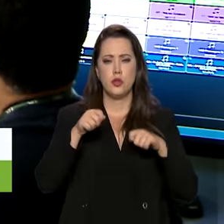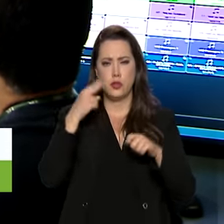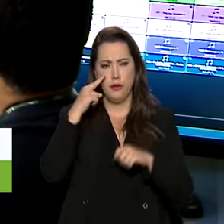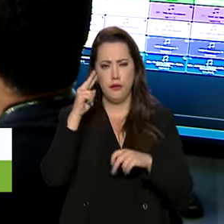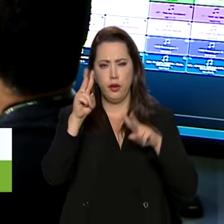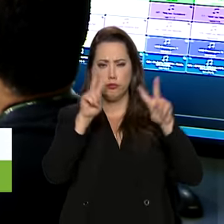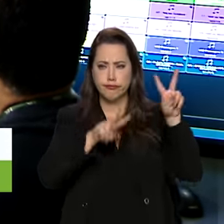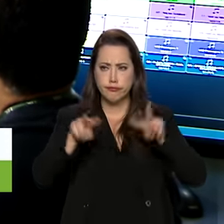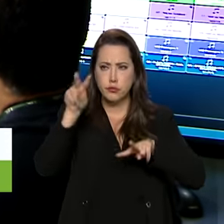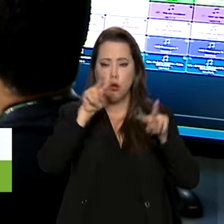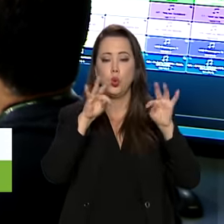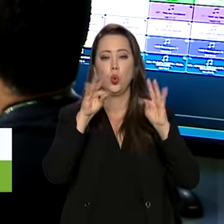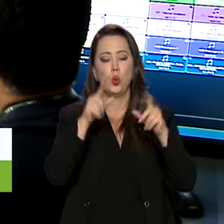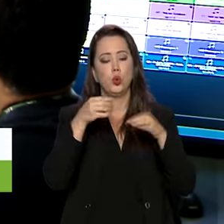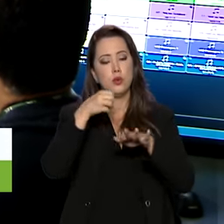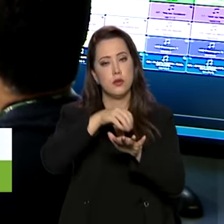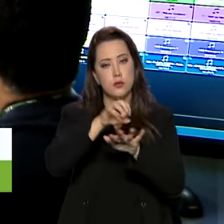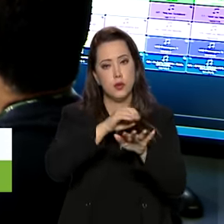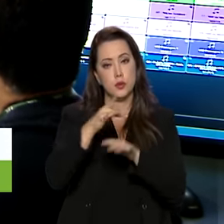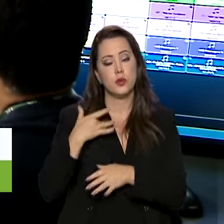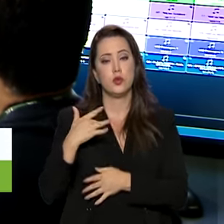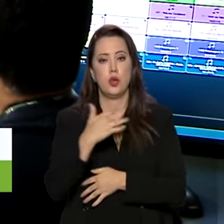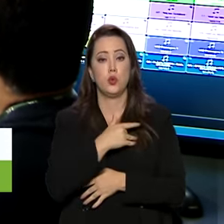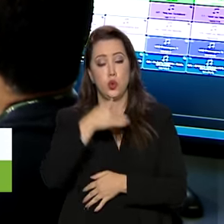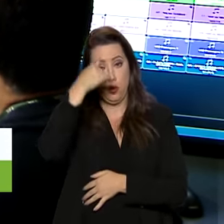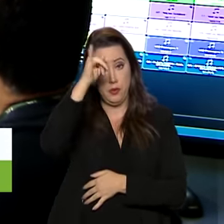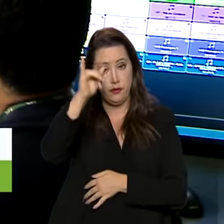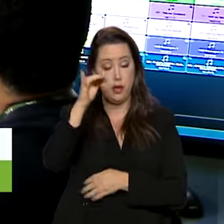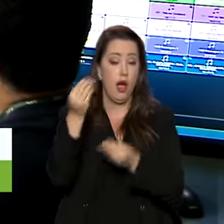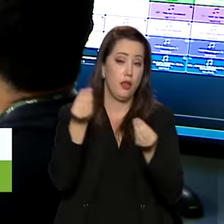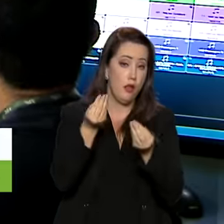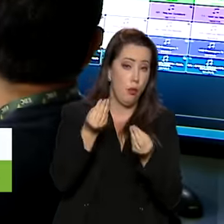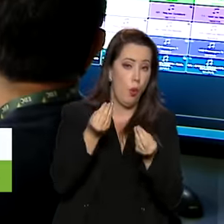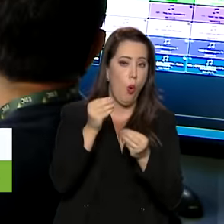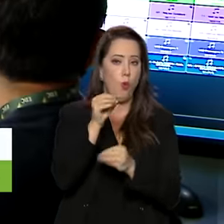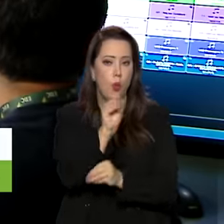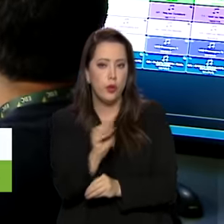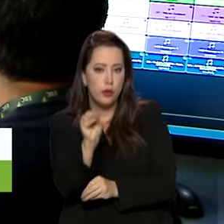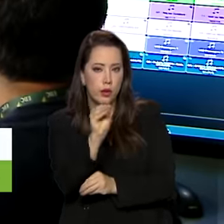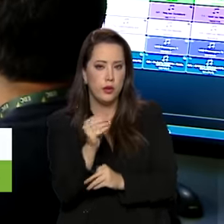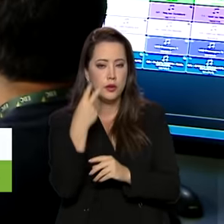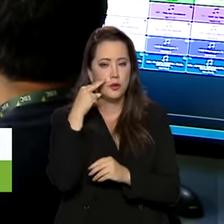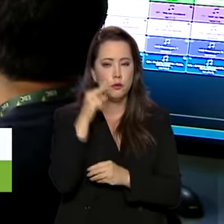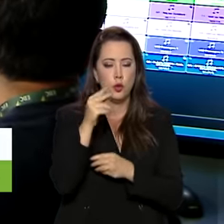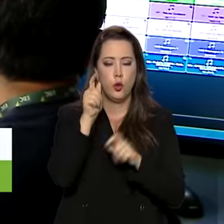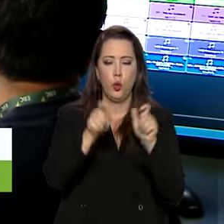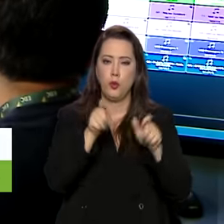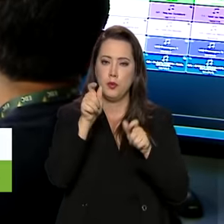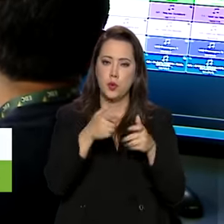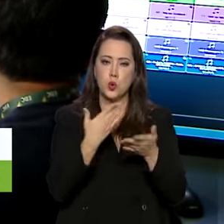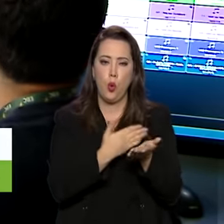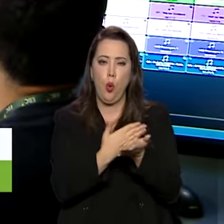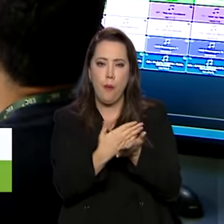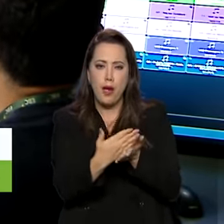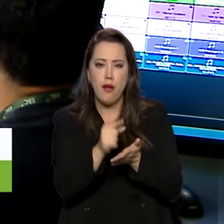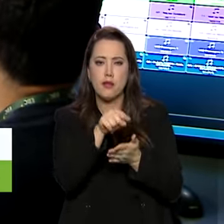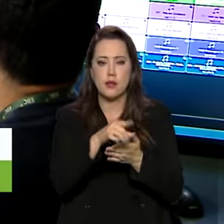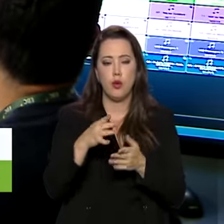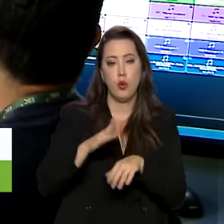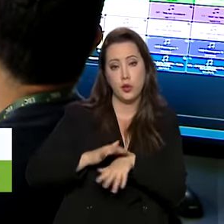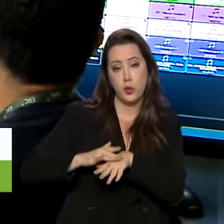orientações de pro a saúde prevenção e cuidado Considerando o percurso do usuário na rede de atenção